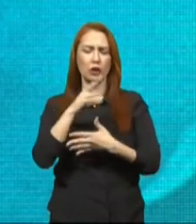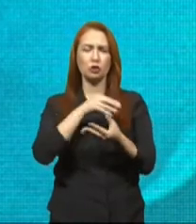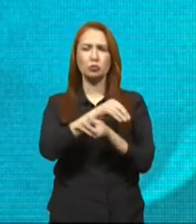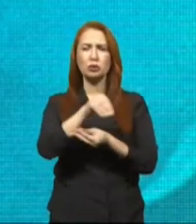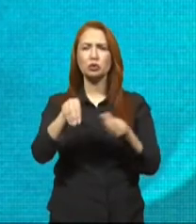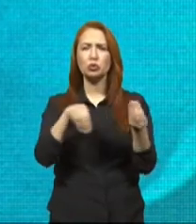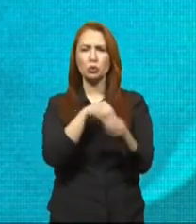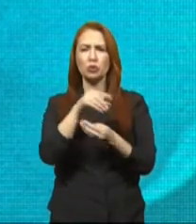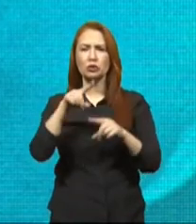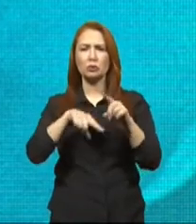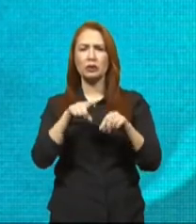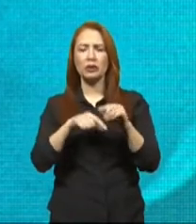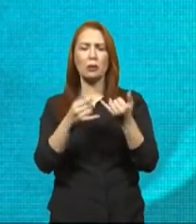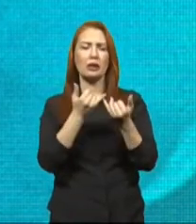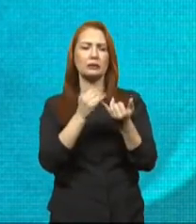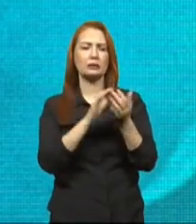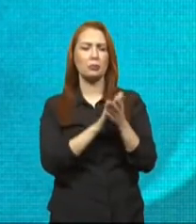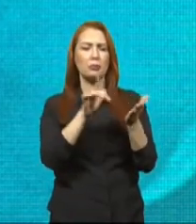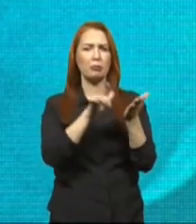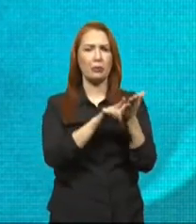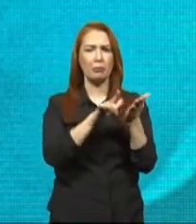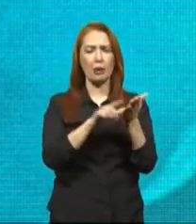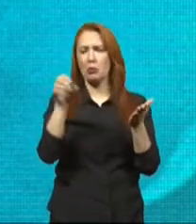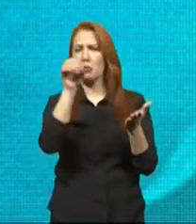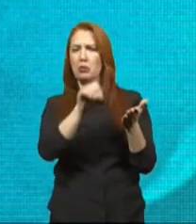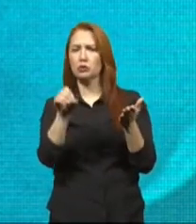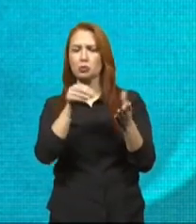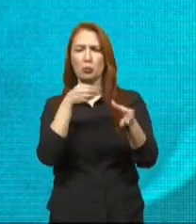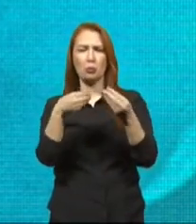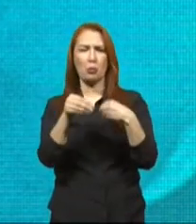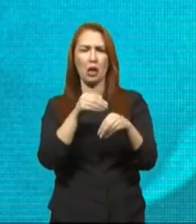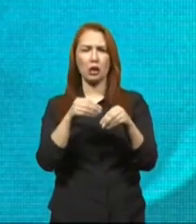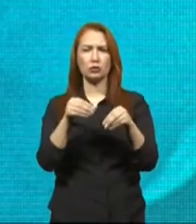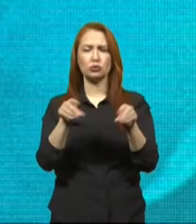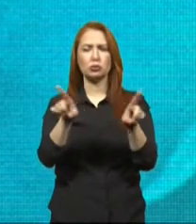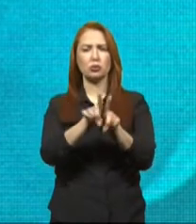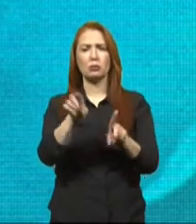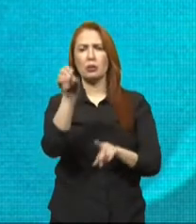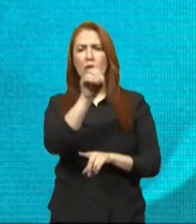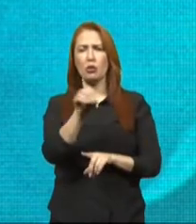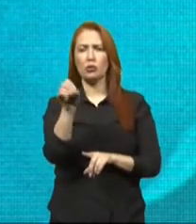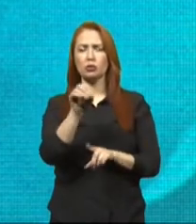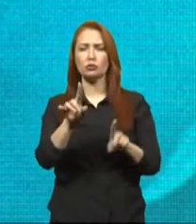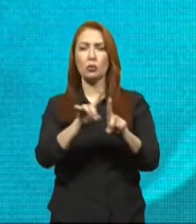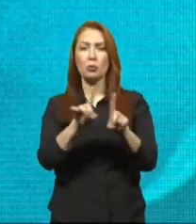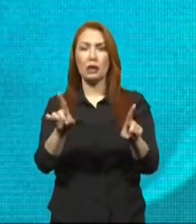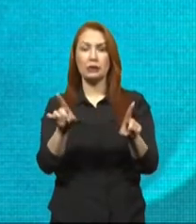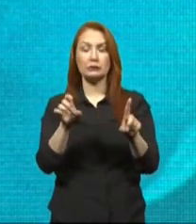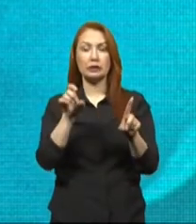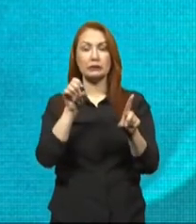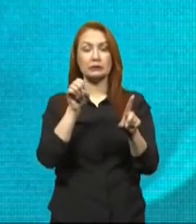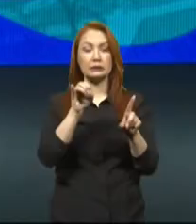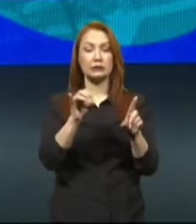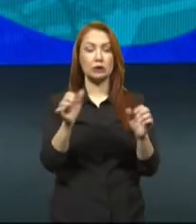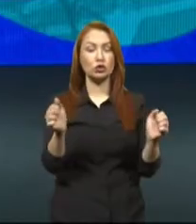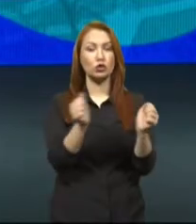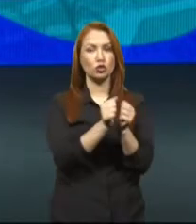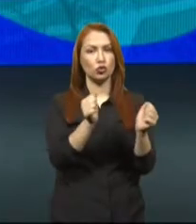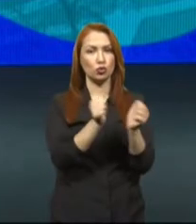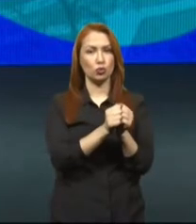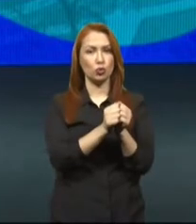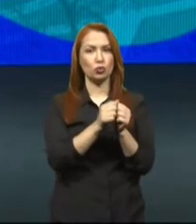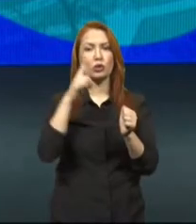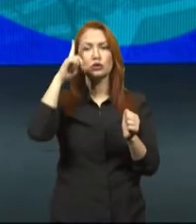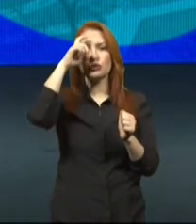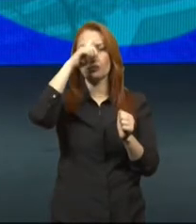o papel é um material ótimo, como o plástico também, mas quando eles estão em conjunto, a gente sim, tem... Sim, é difícil separar depois. É aquela bandejinha da carne,